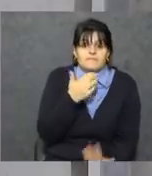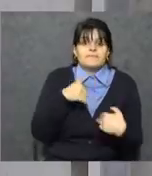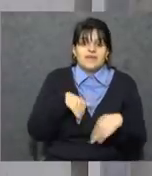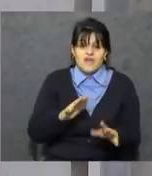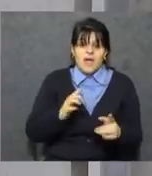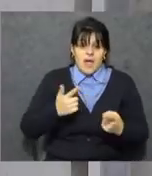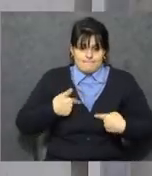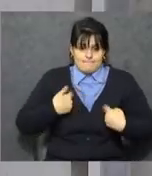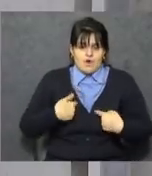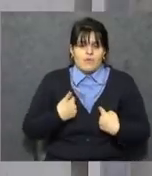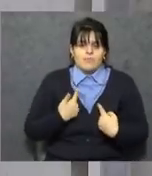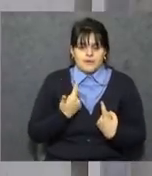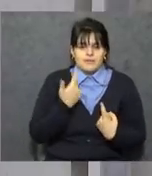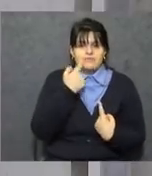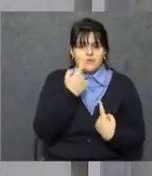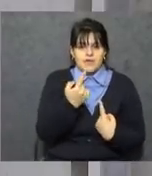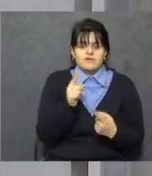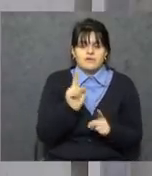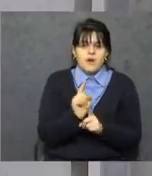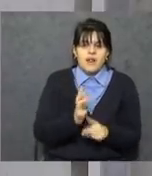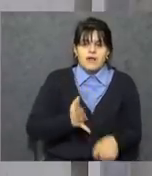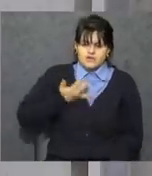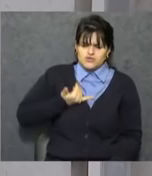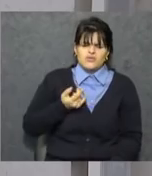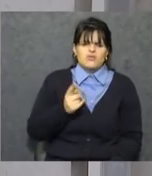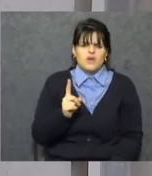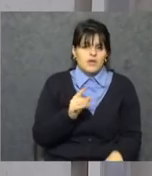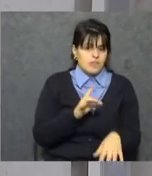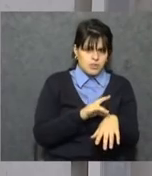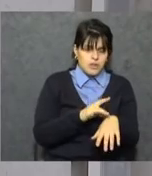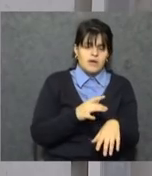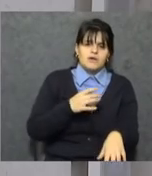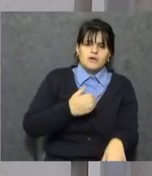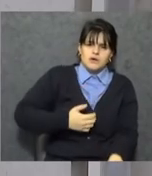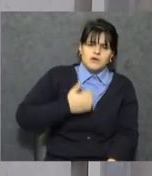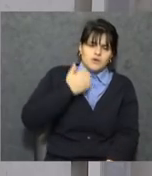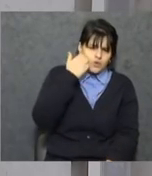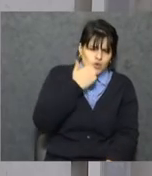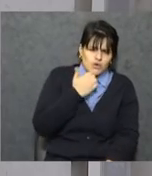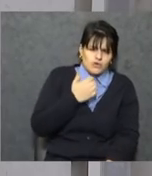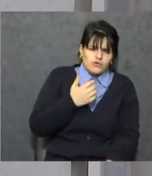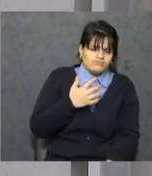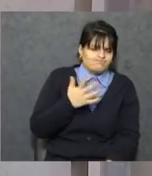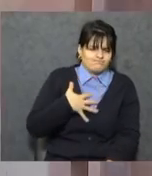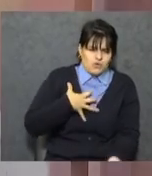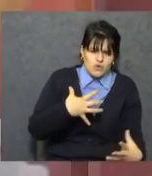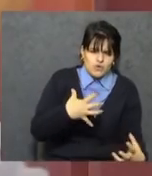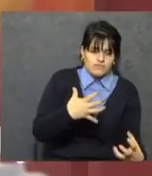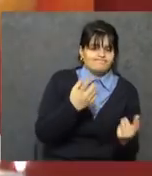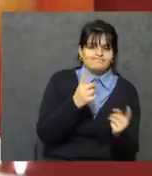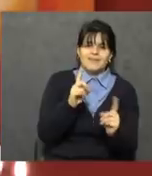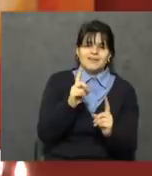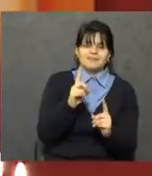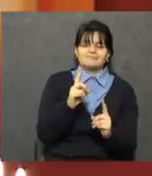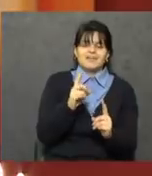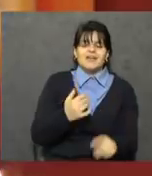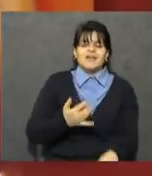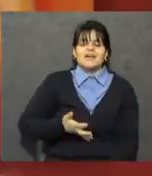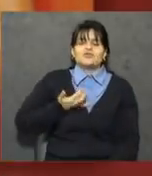assusta não são tanto essas dores, como é, sobretudo, a solidão. Essa solidão que teve